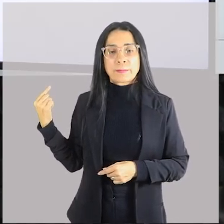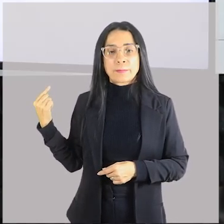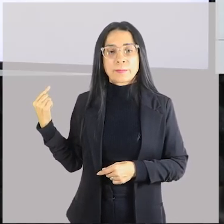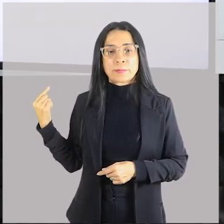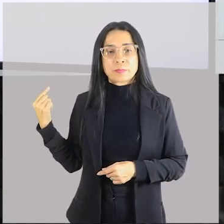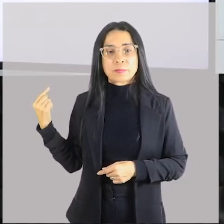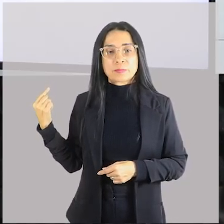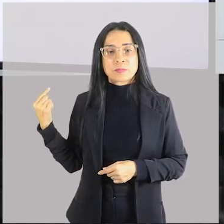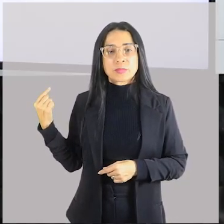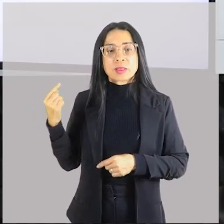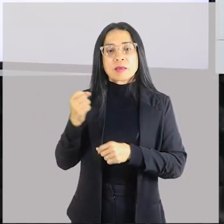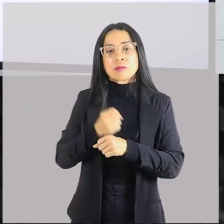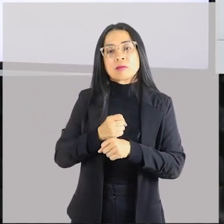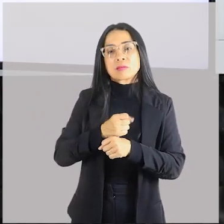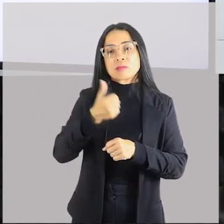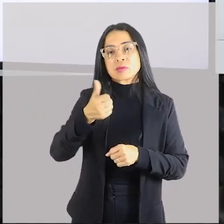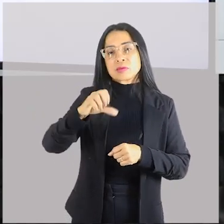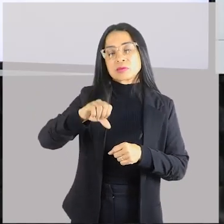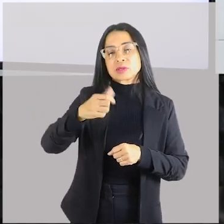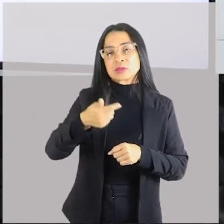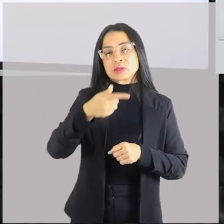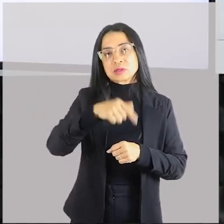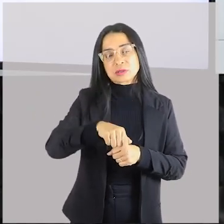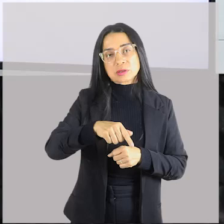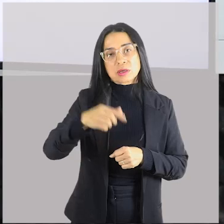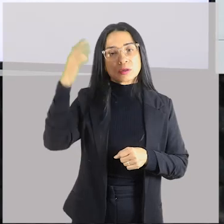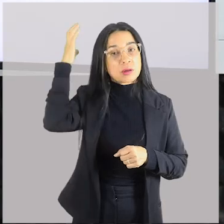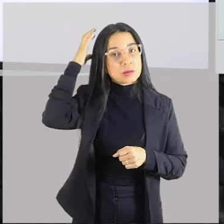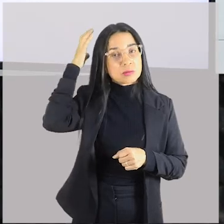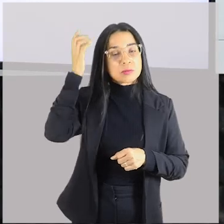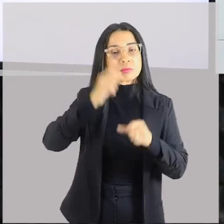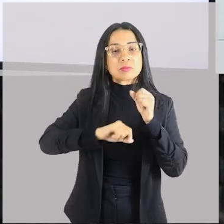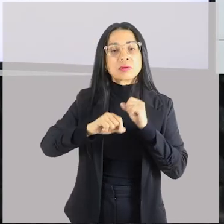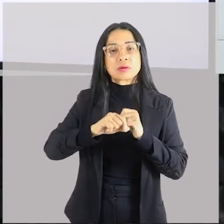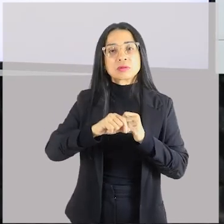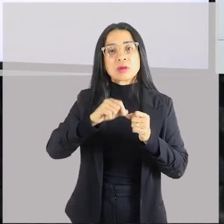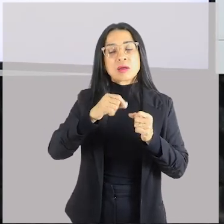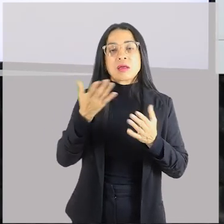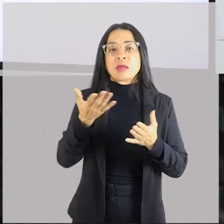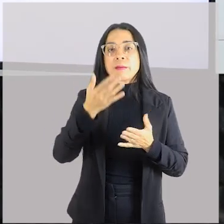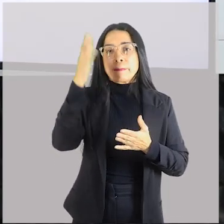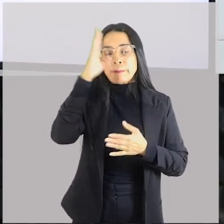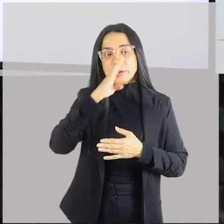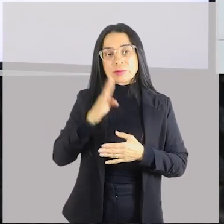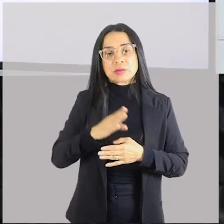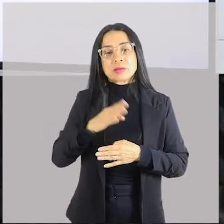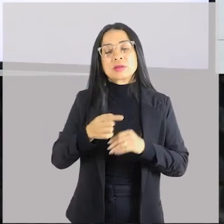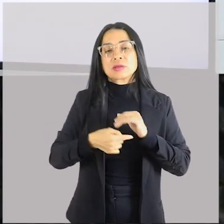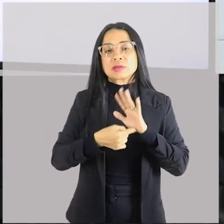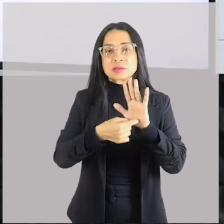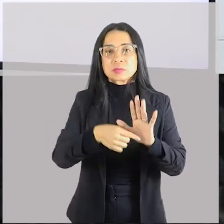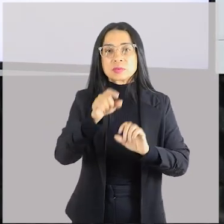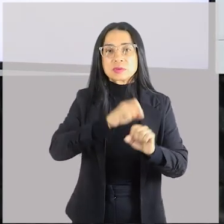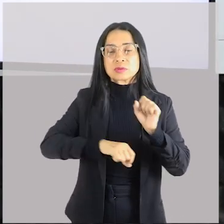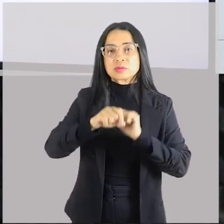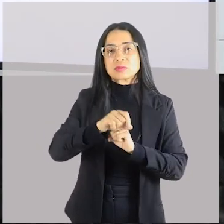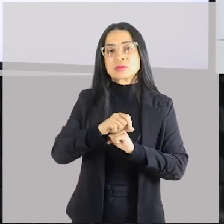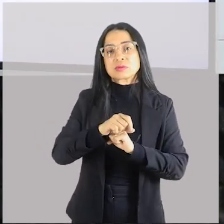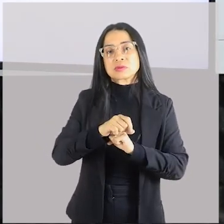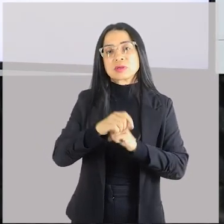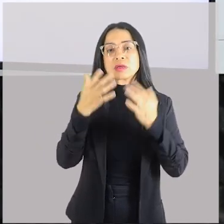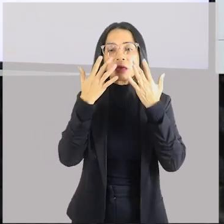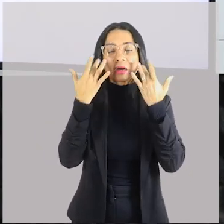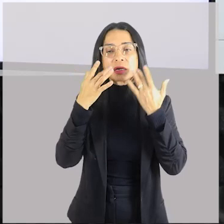1917 a Anita mafat uma pintora brasileira que que estudavam na Alemanha expõe obras expressionistas